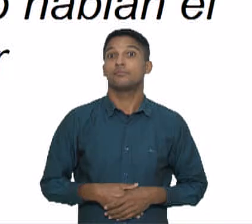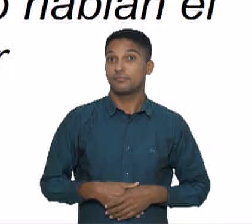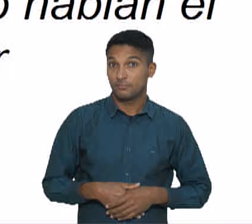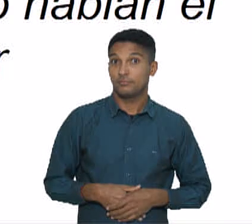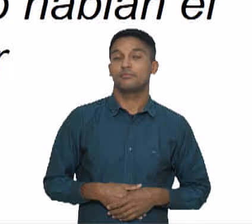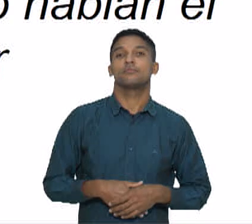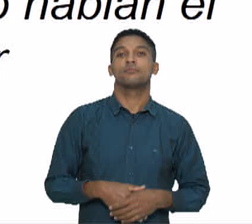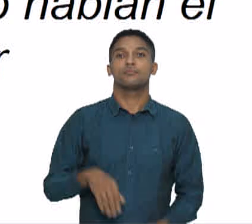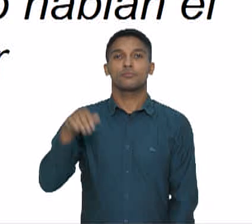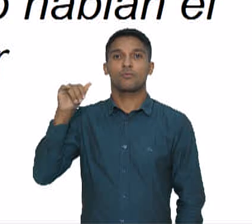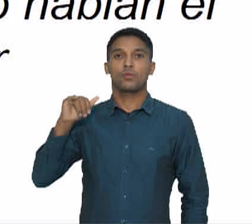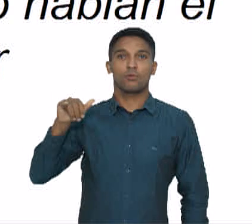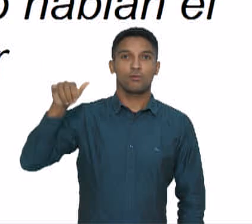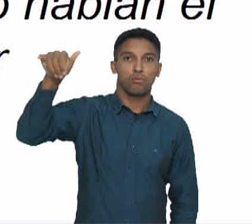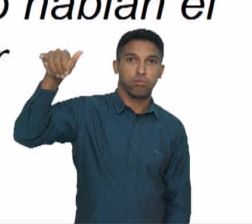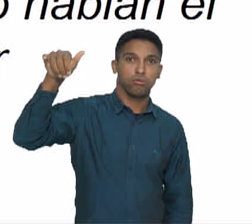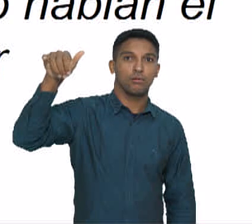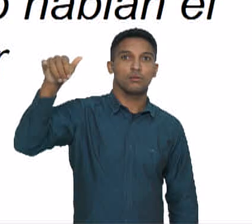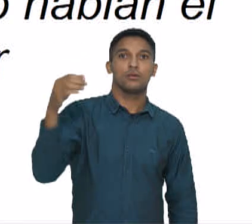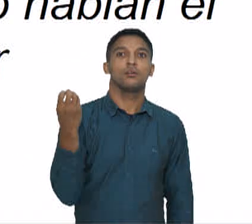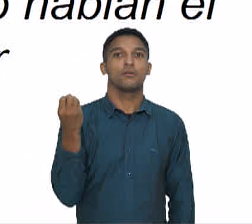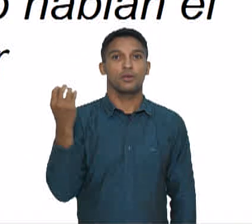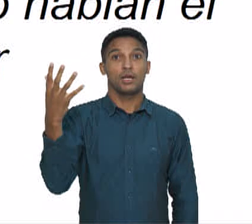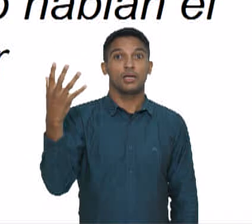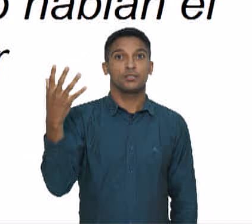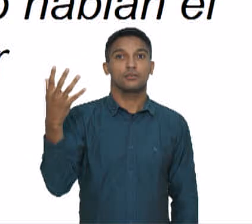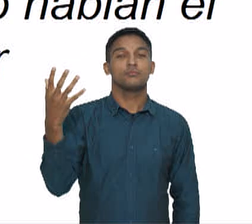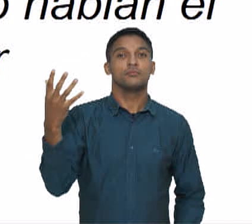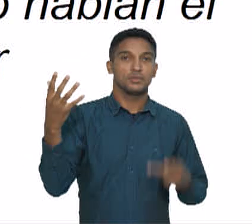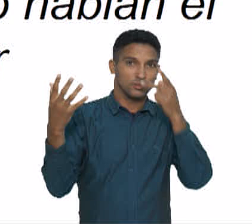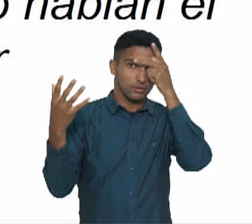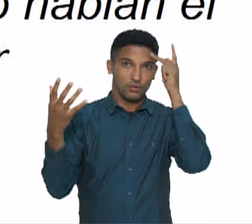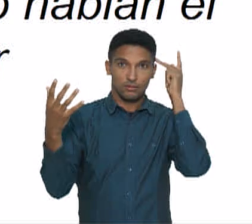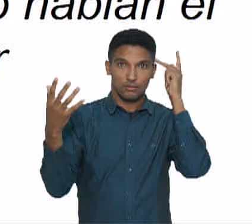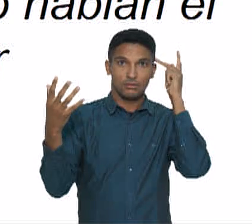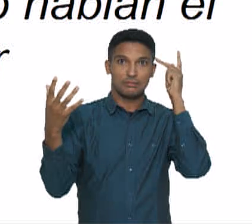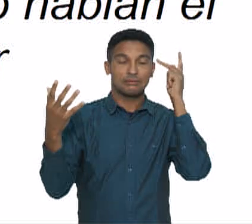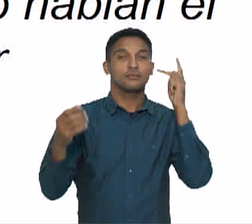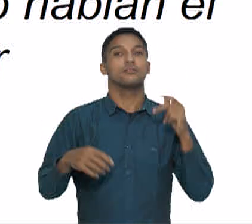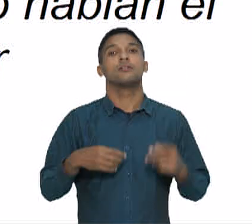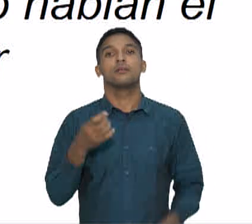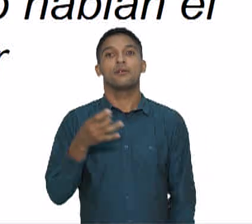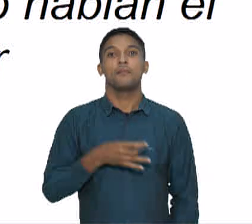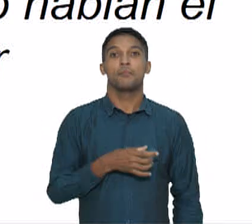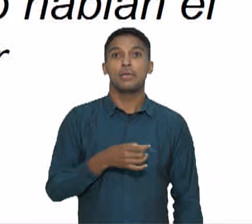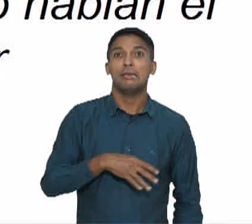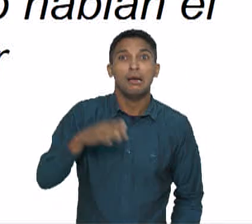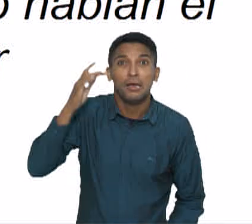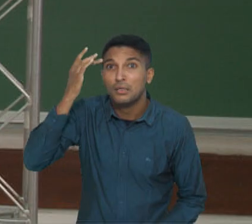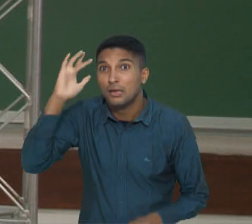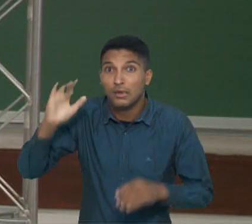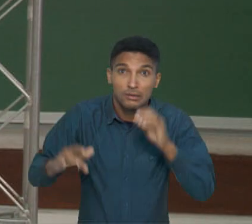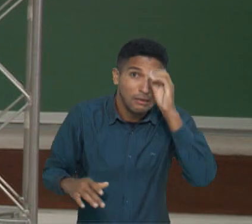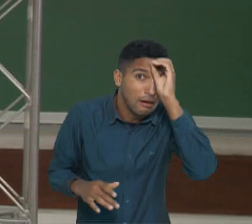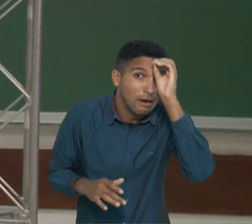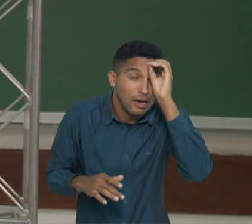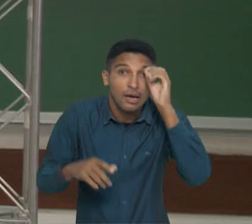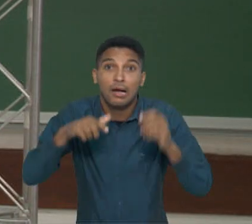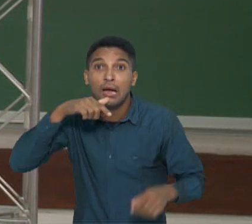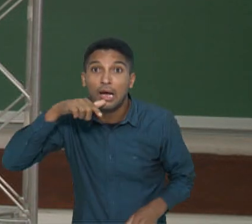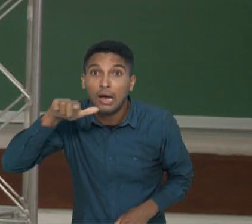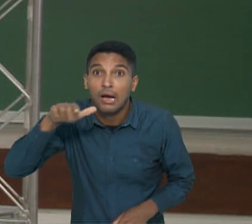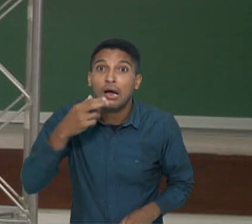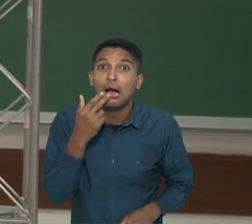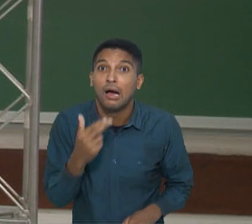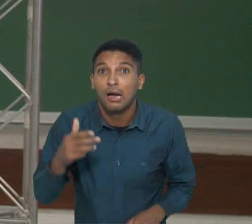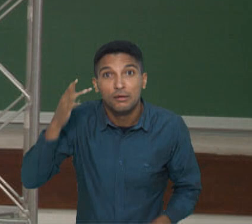viaje, uno de los miedos principales de qualquer persona é não saber o idioma. E por quê? Você deve estar